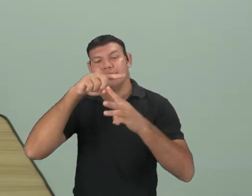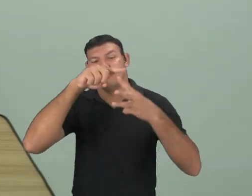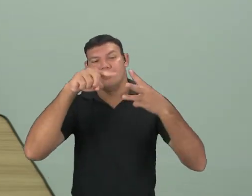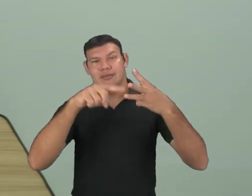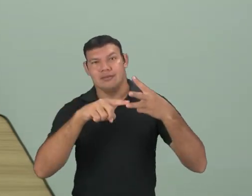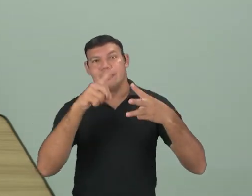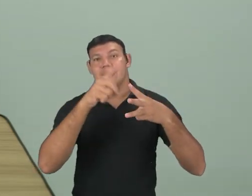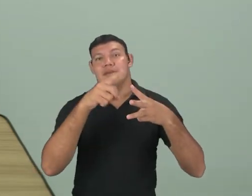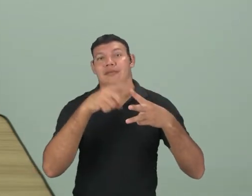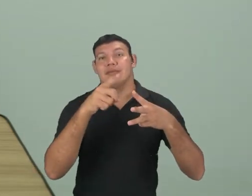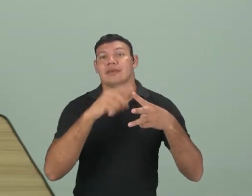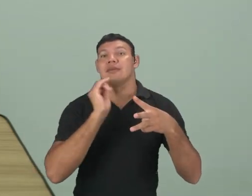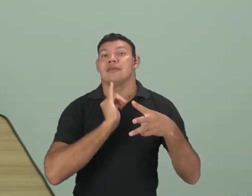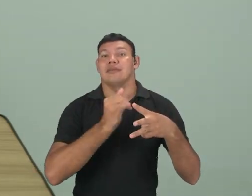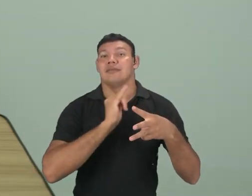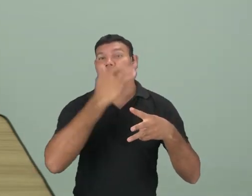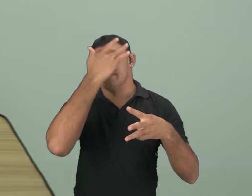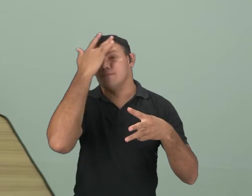né? O narrador